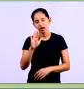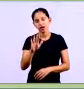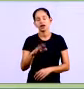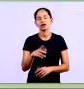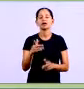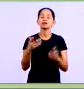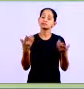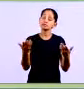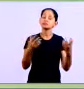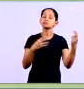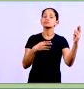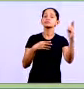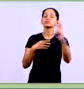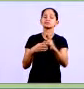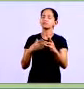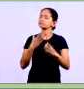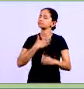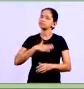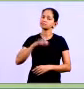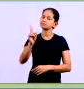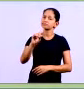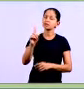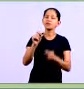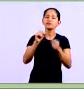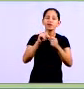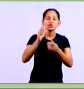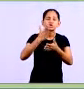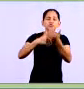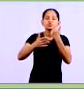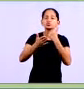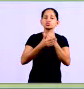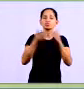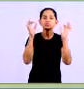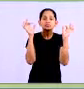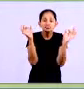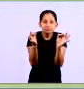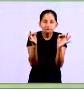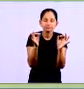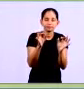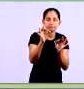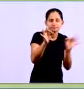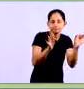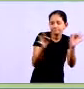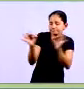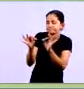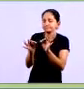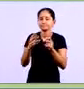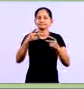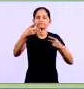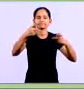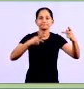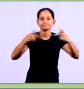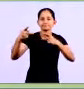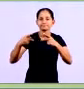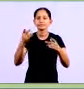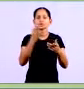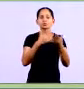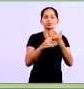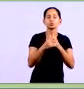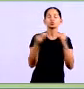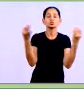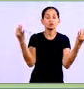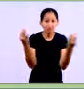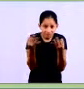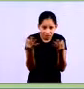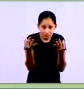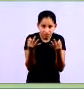Lourenço, claro que não. Quando você faz tudo direitinho, aproveita as oportunidades que a legislação tributária oferece